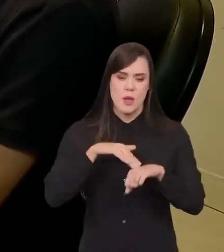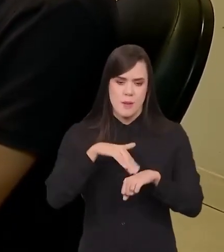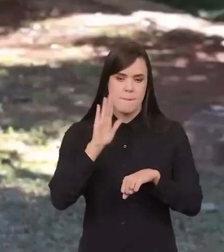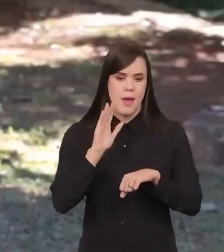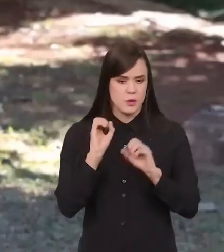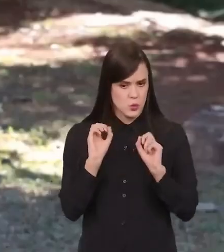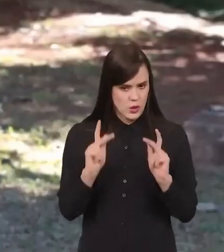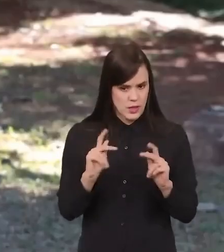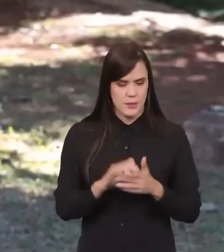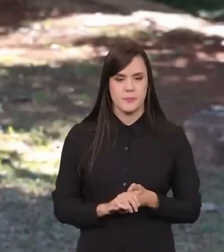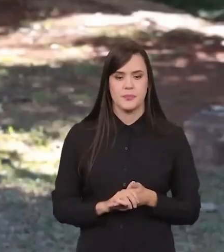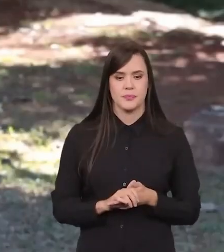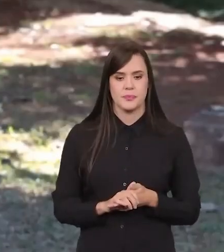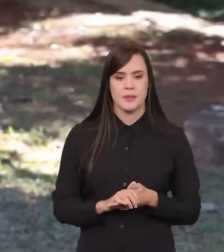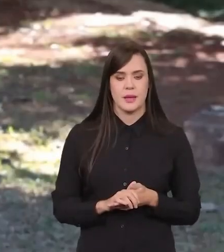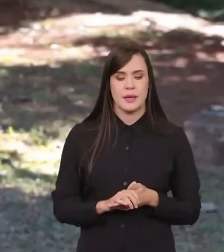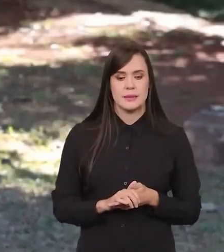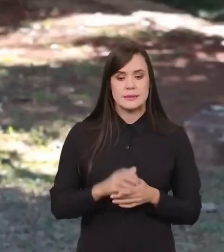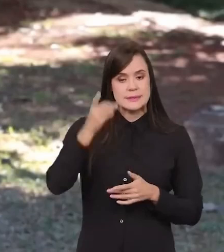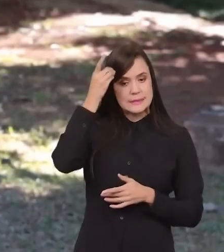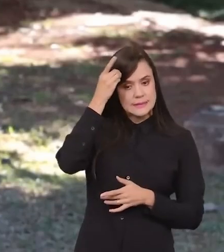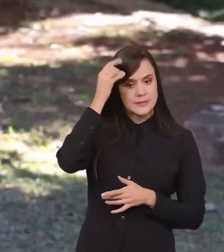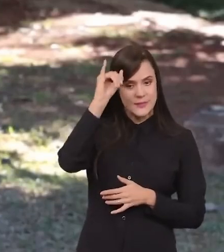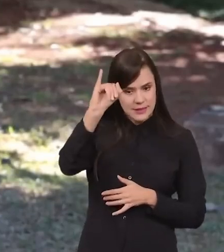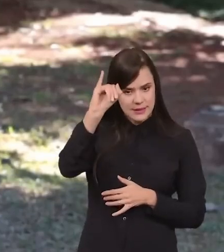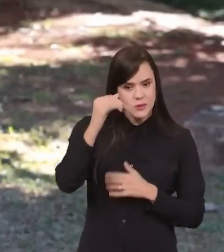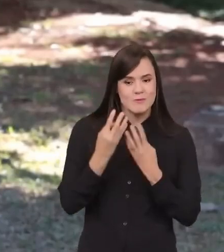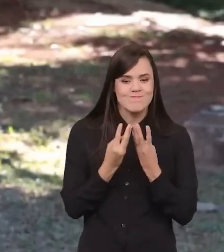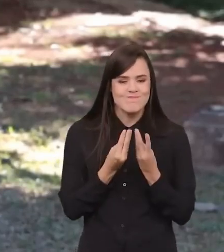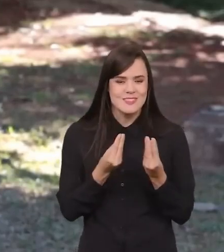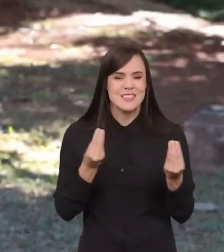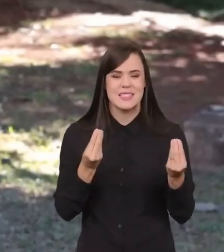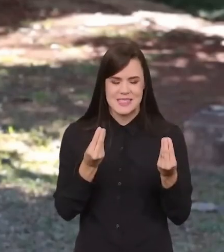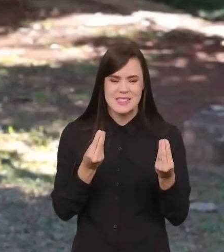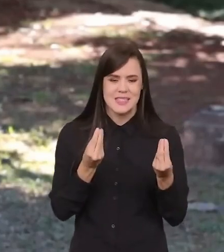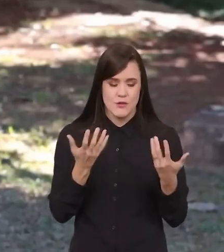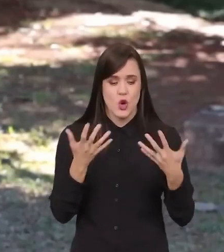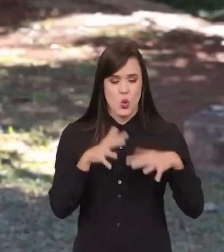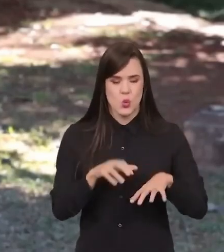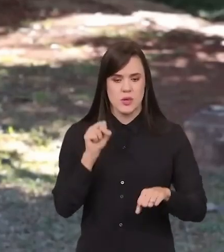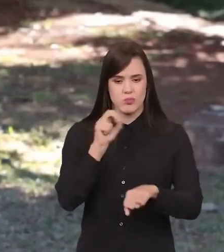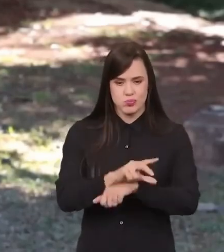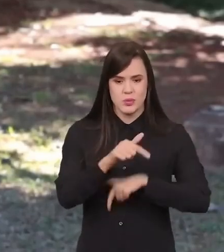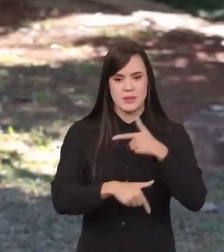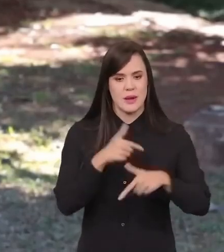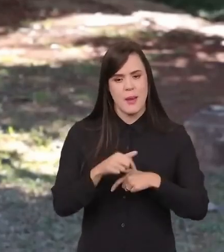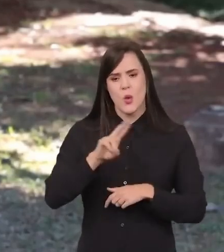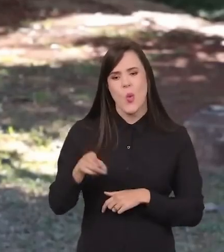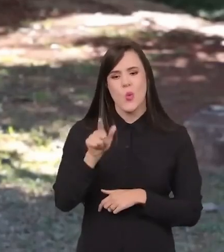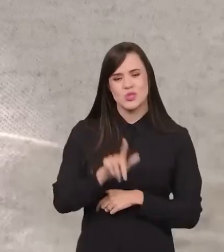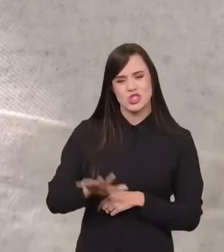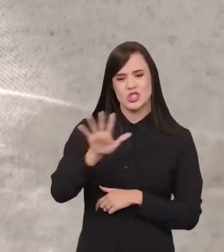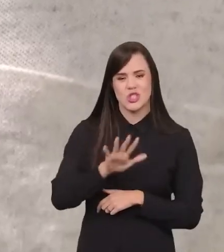tá bom? E as deficiências intelectuais, eu acho que são as mais sensíveis, né? Quando a gente fala, seja de inclusão no mercado de trabalho ou de inclusão como um todo.